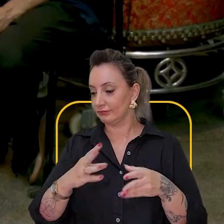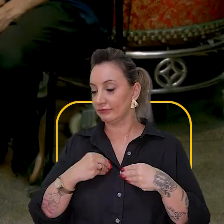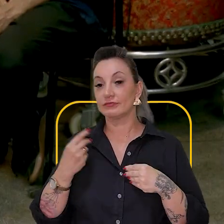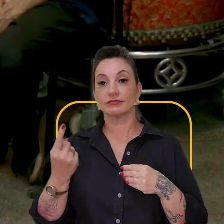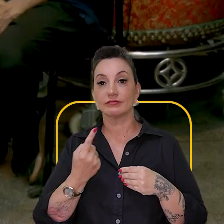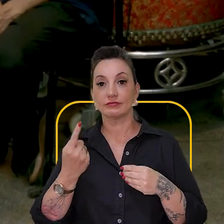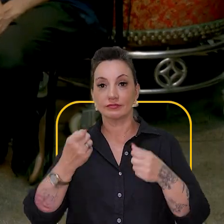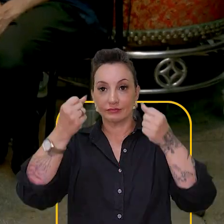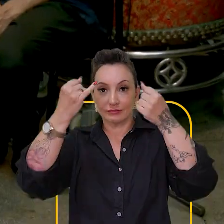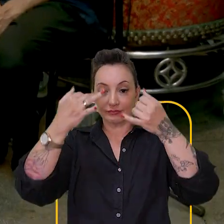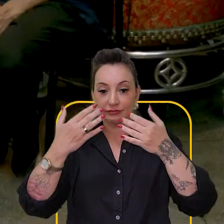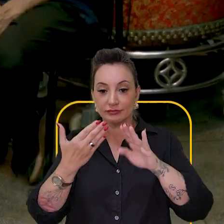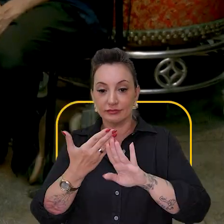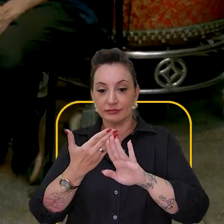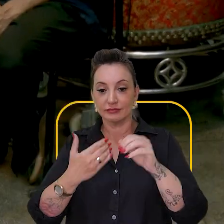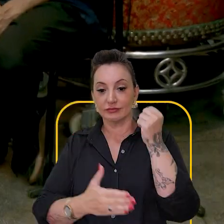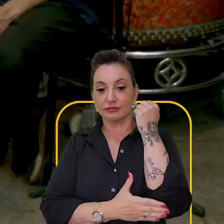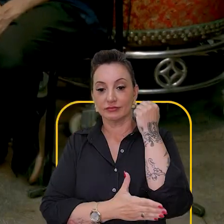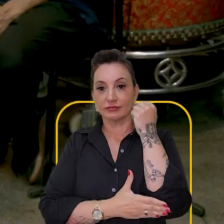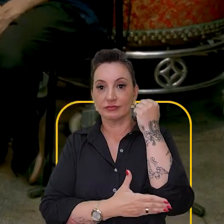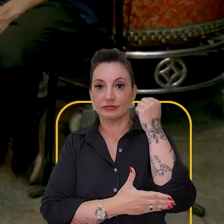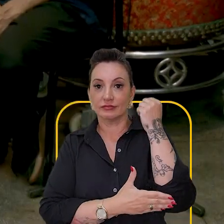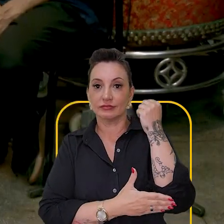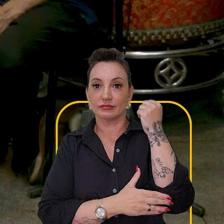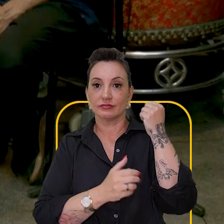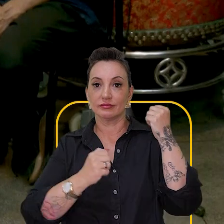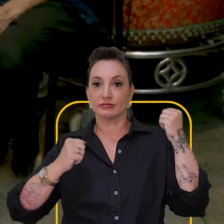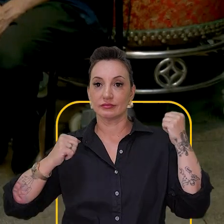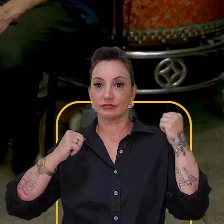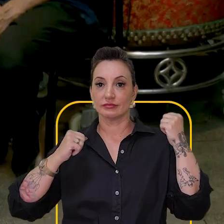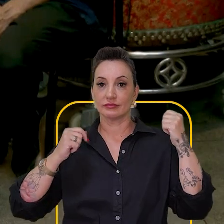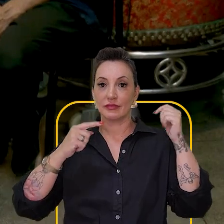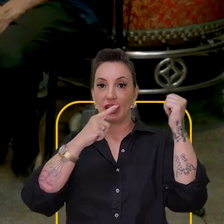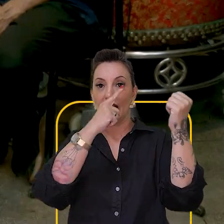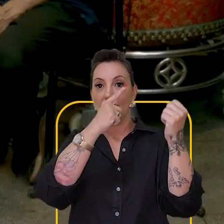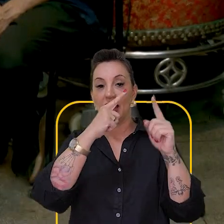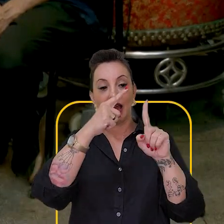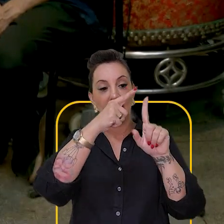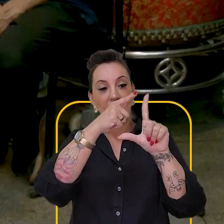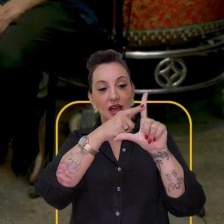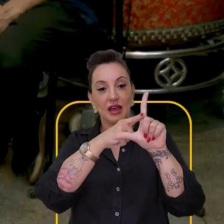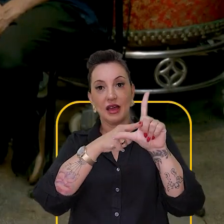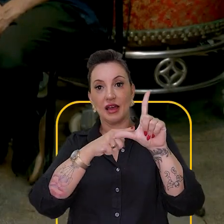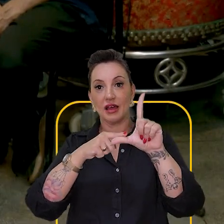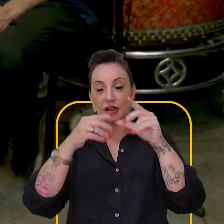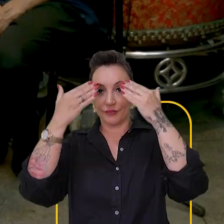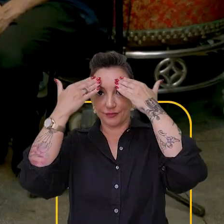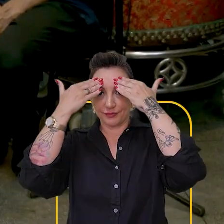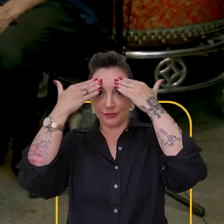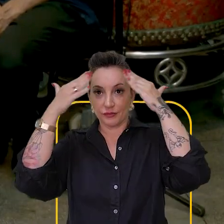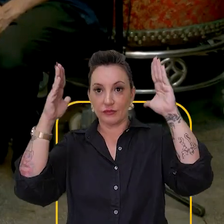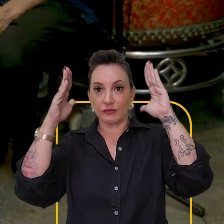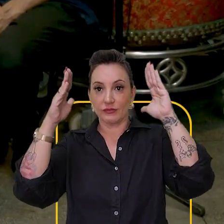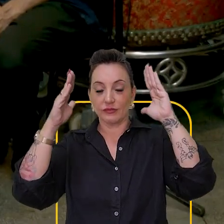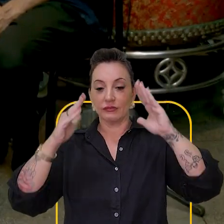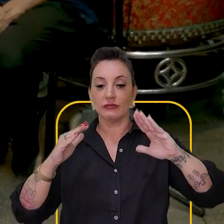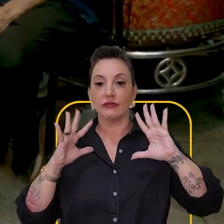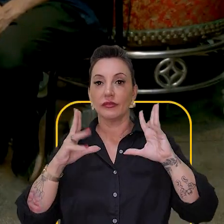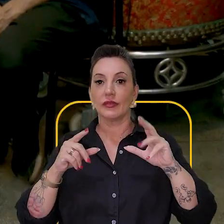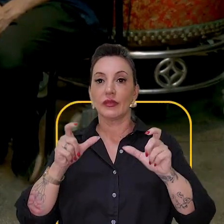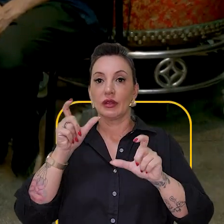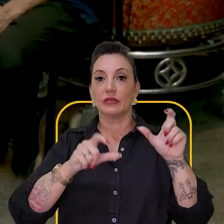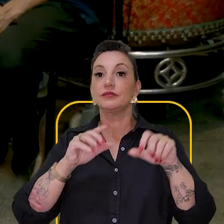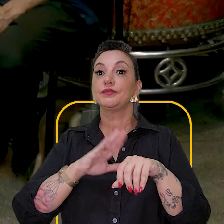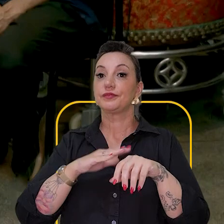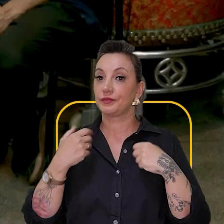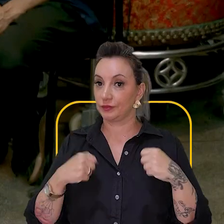instinto Agora eu tenho que explicar a distância do cotovelo na posição tal o ângulo então isso abre a cabeça então lá todo